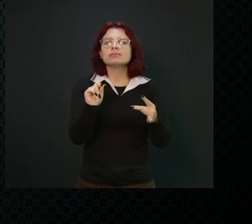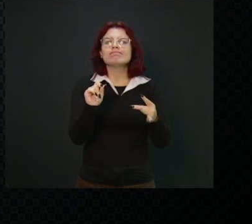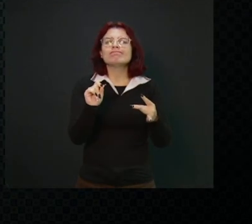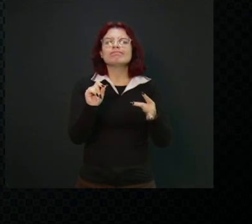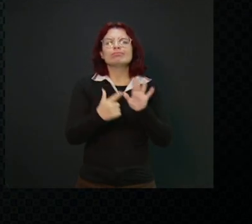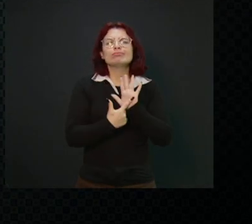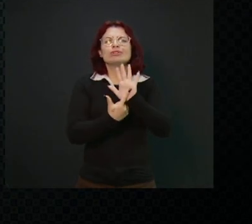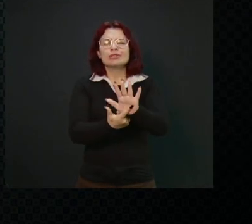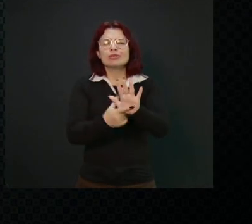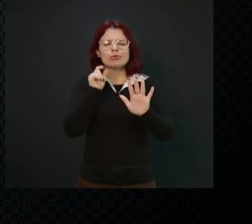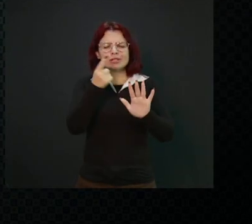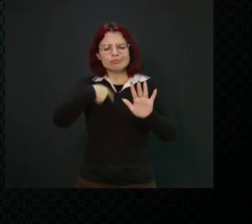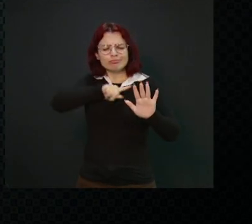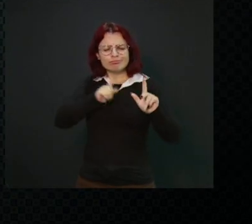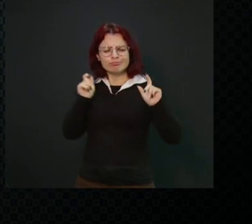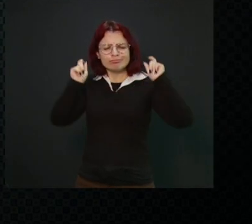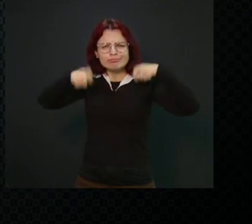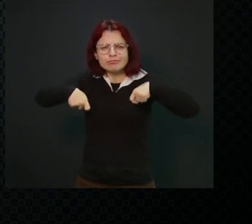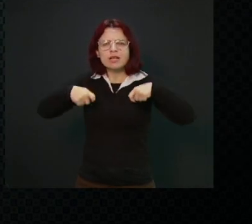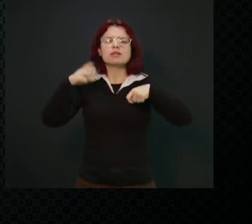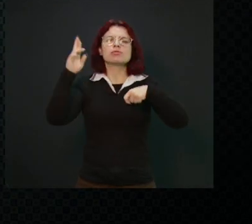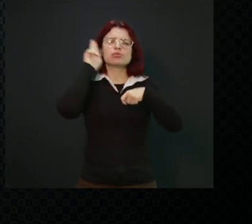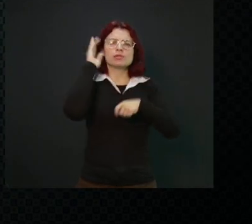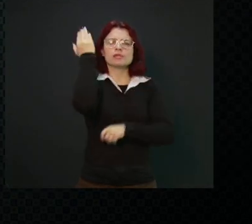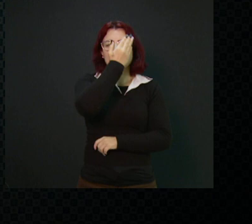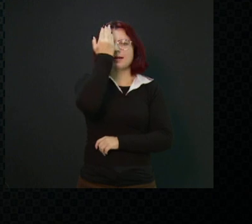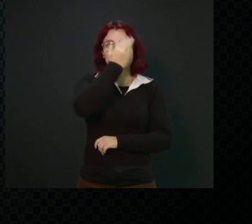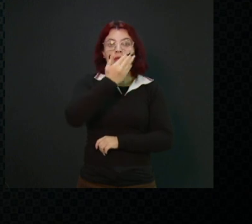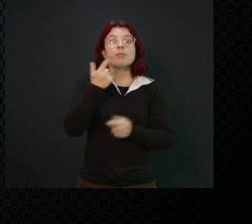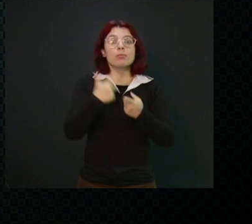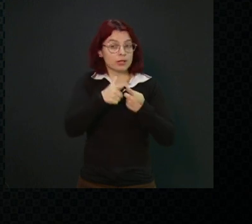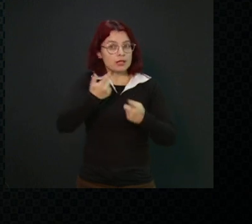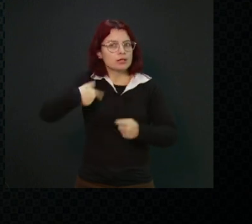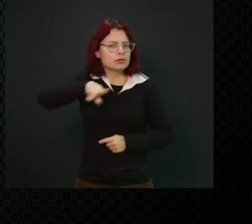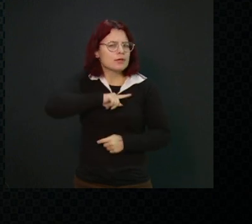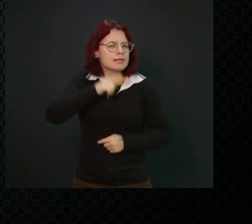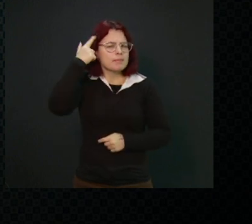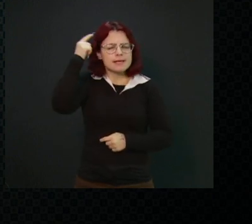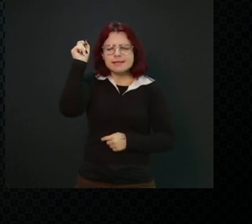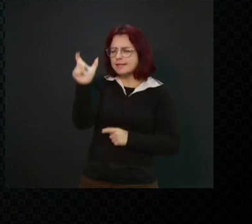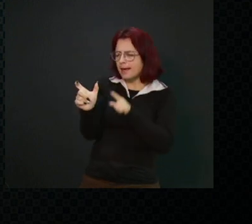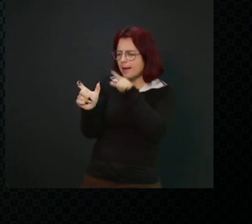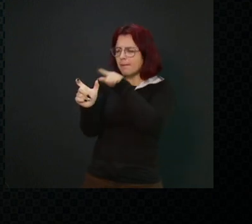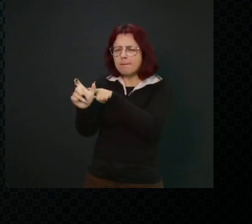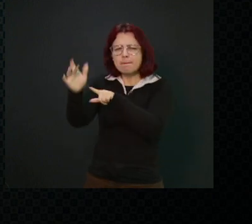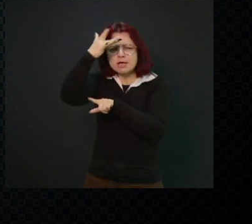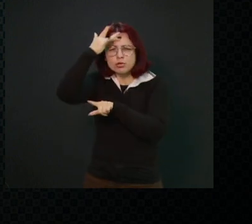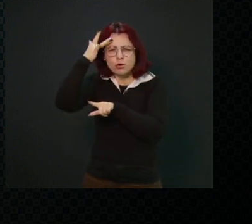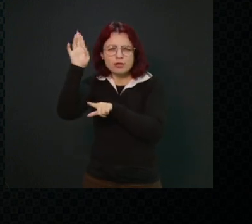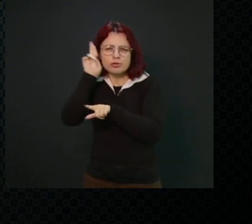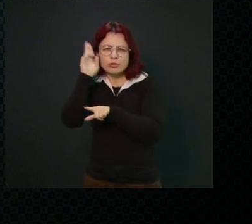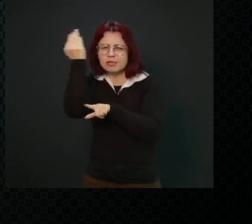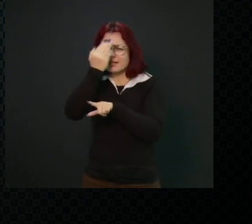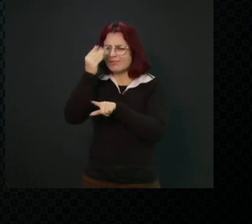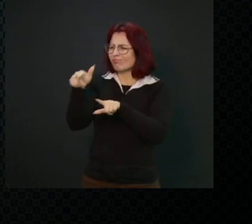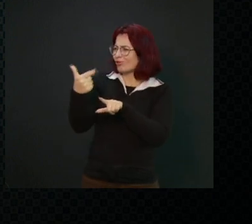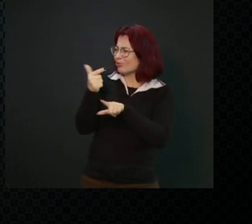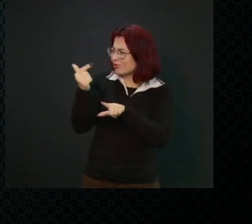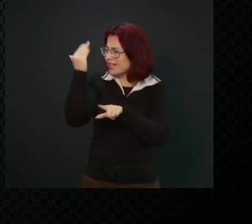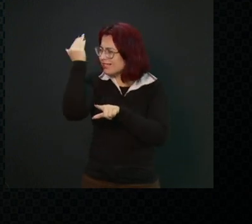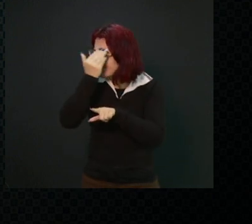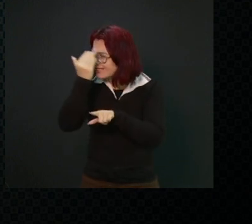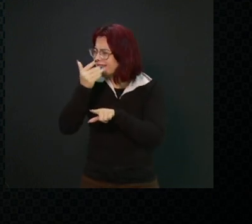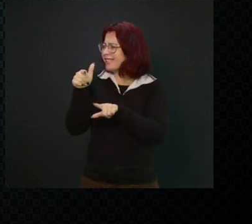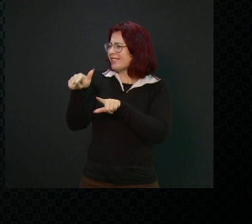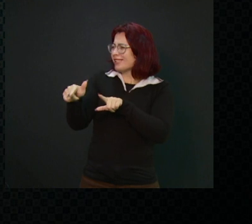as possibilidades da pessoa construída de cegueira, porque nós pensamos na pessoa construída de cegueira, né, sem visão e sem